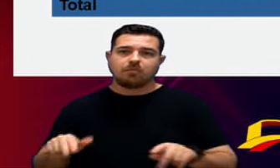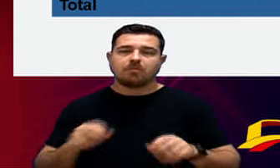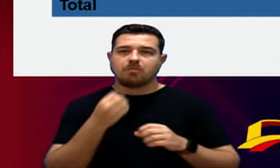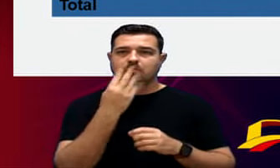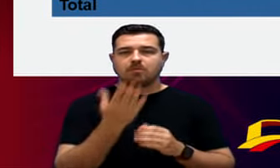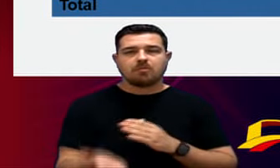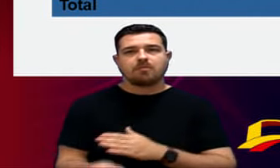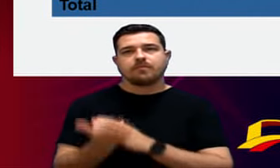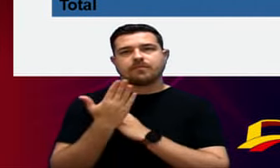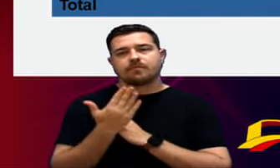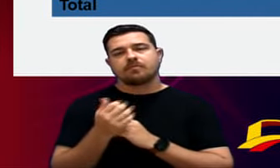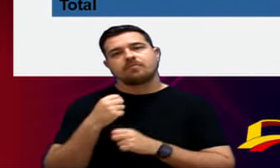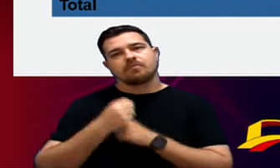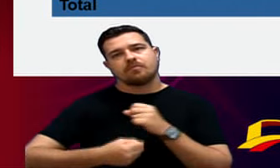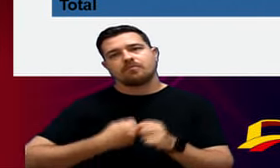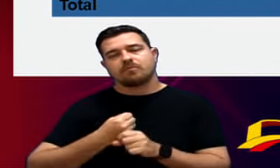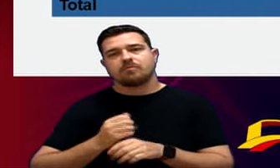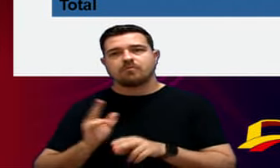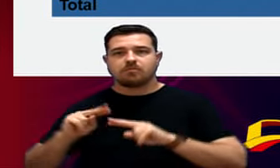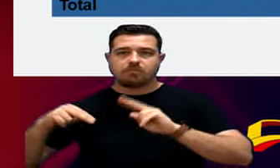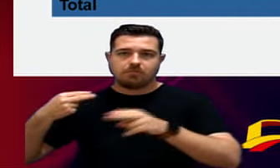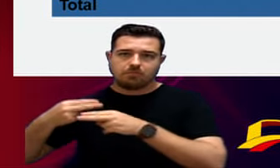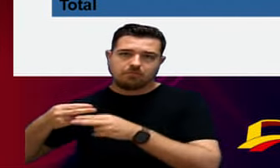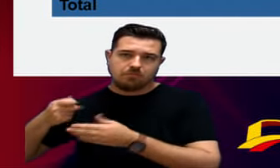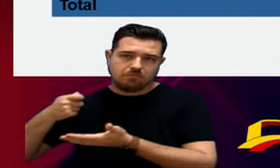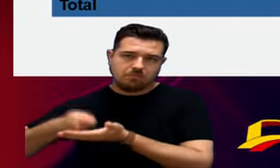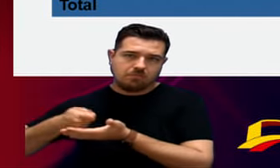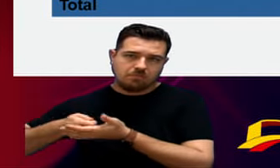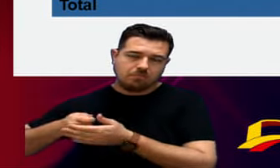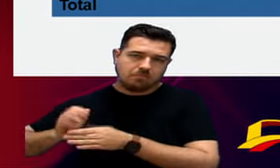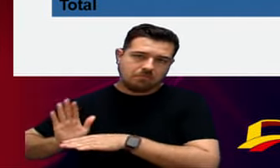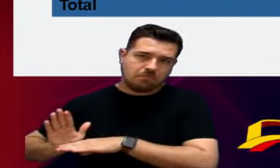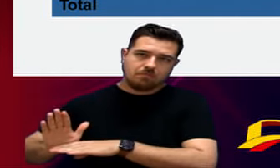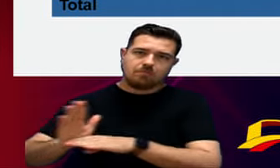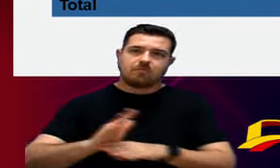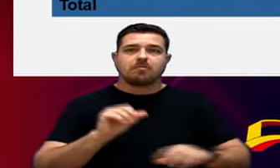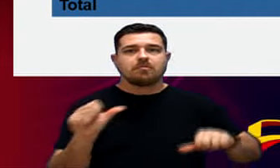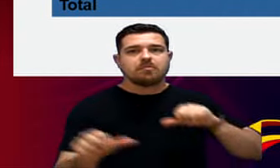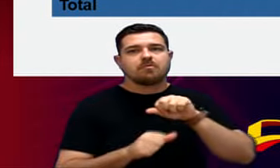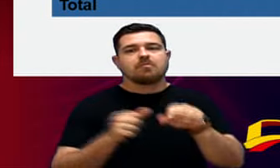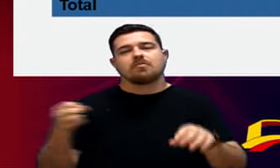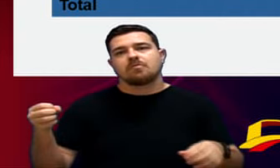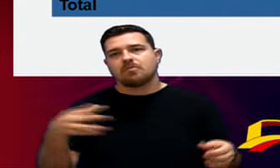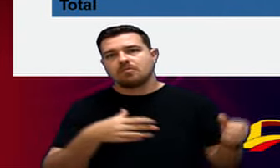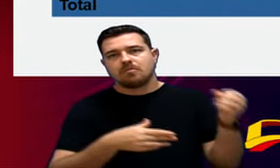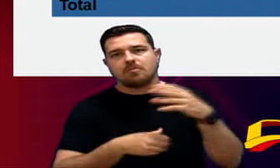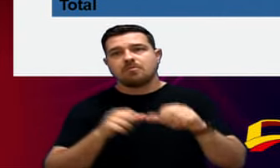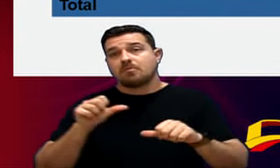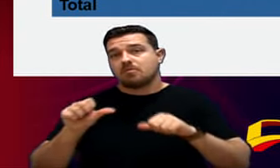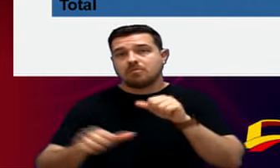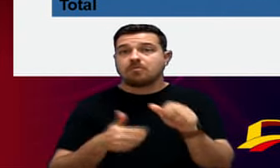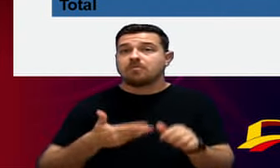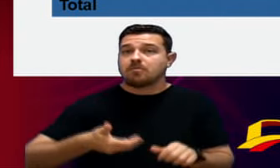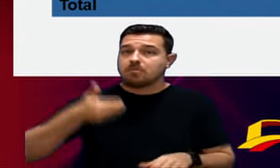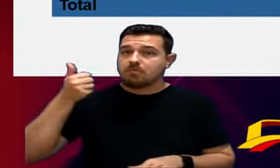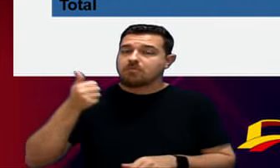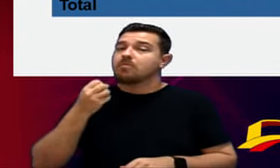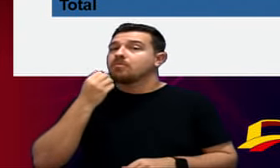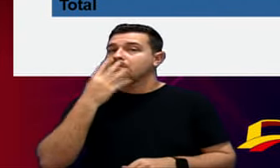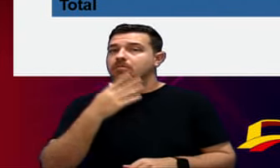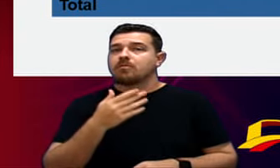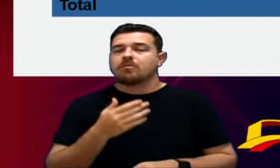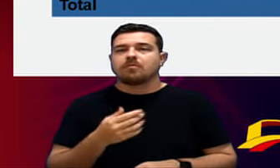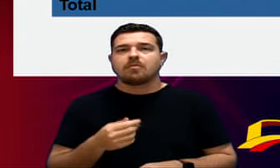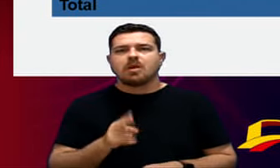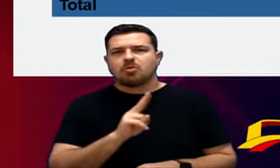aí que anualmente destinam as emendas parlamentares para que a gente possa modernizar melhorar a nossa guarda civil municipal eu